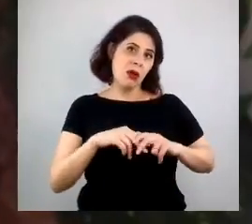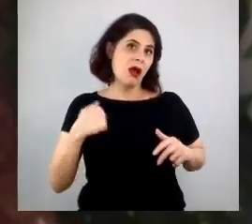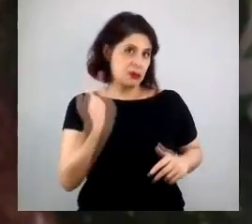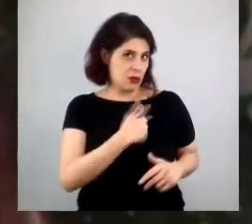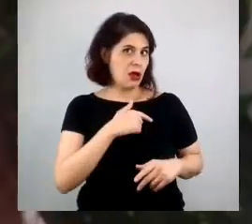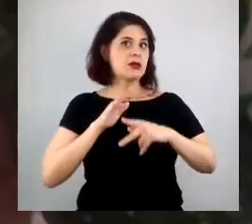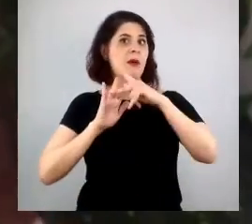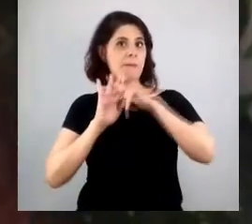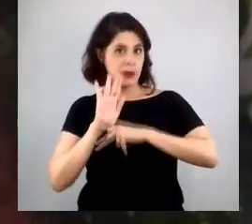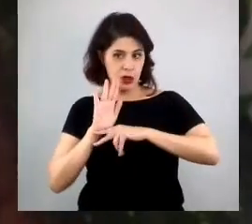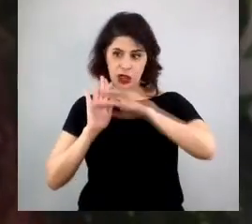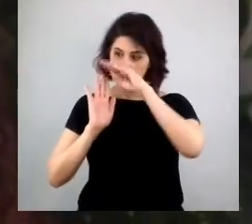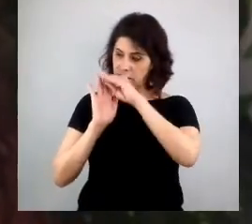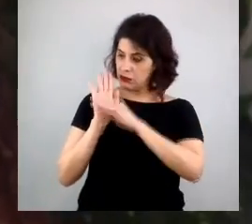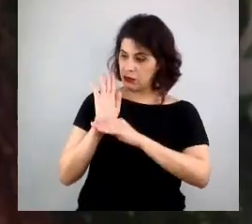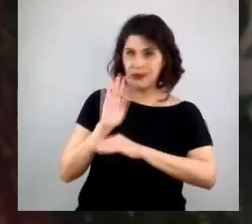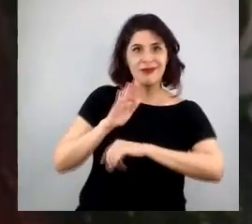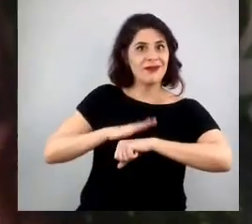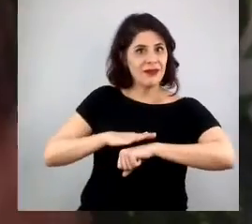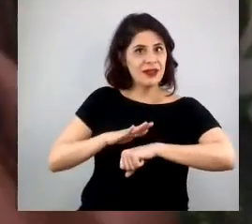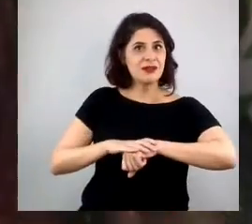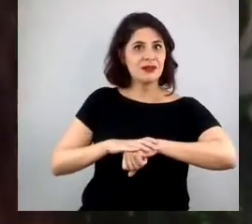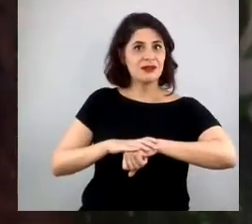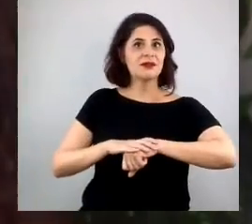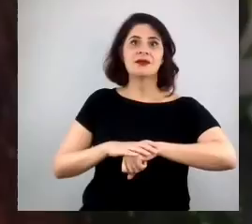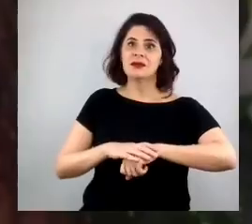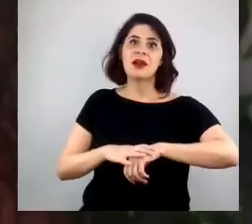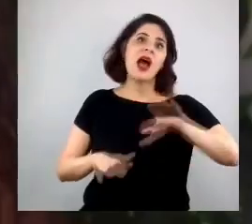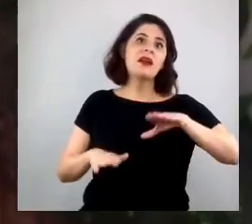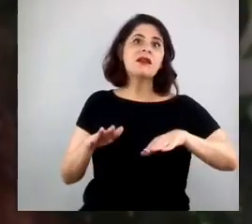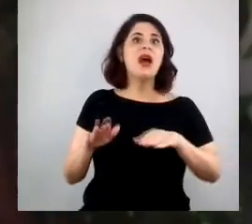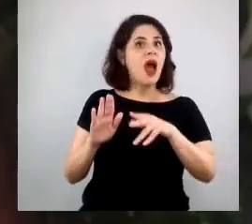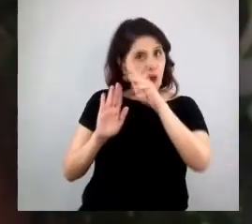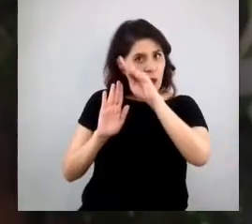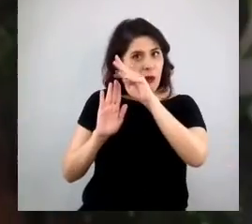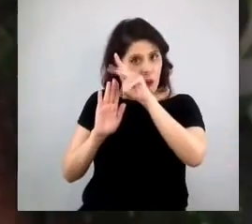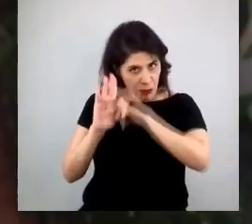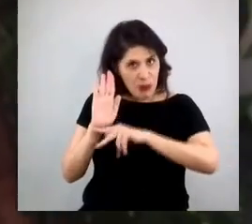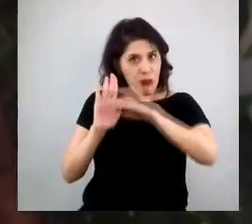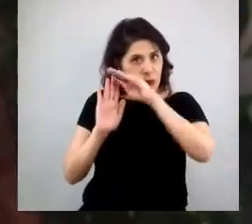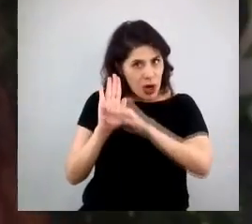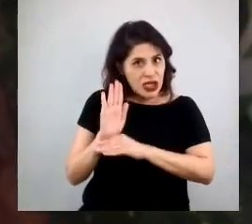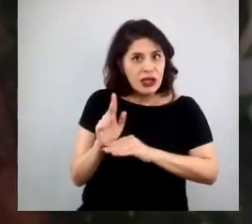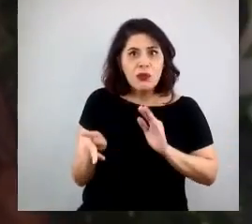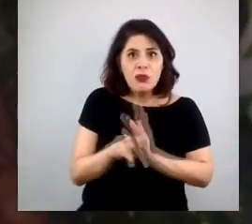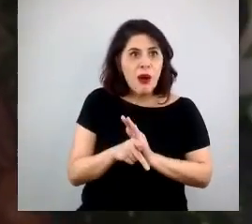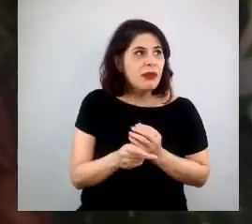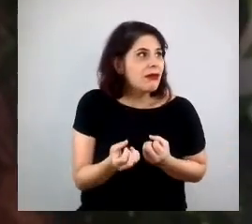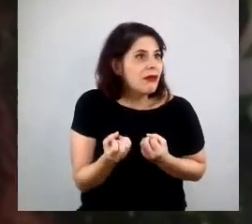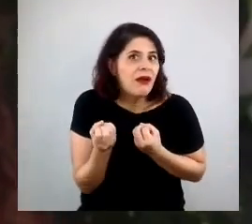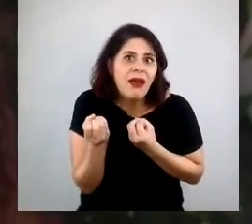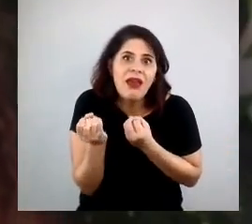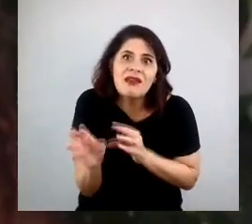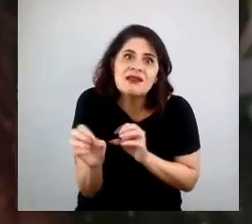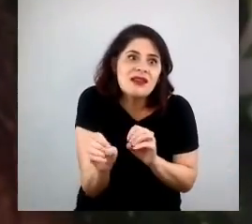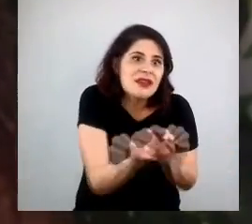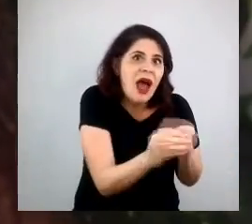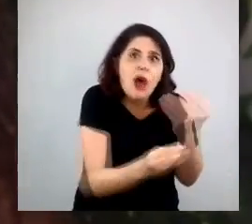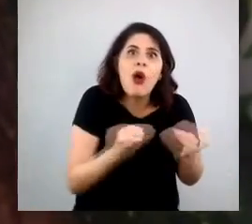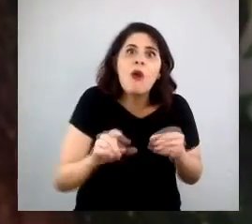produtora, inclusive, a gente fala exatamente projeto de letramento de audiovisual, em formato de audiovisual.